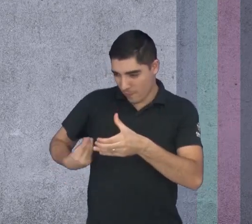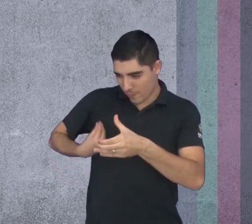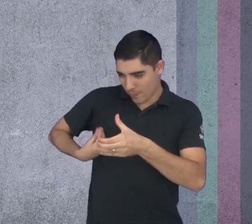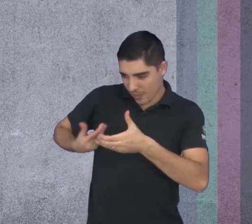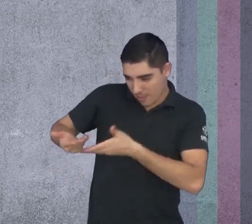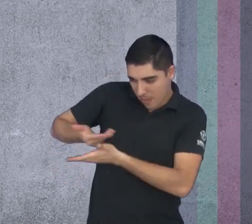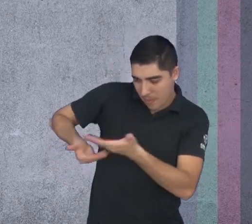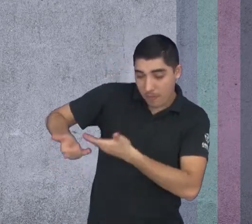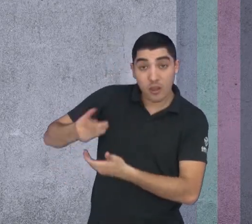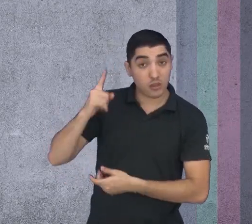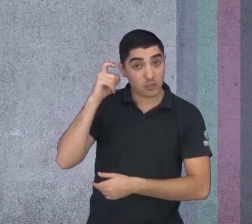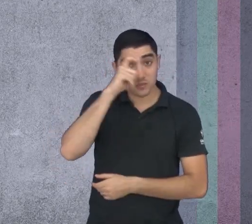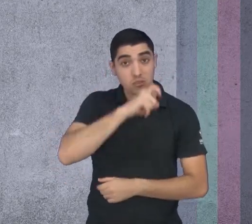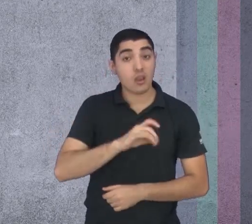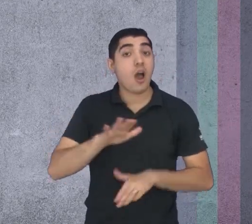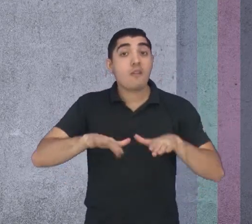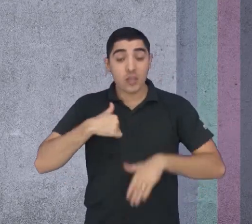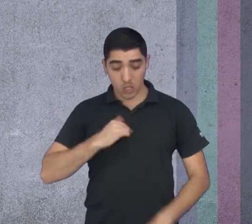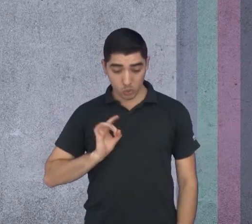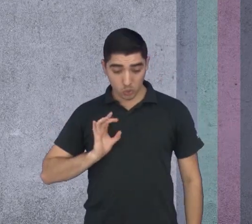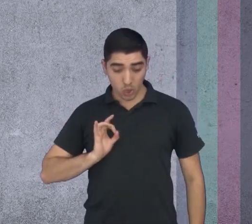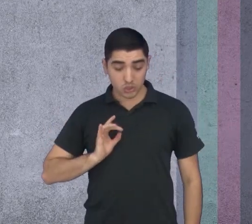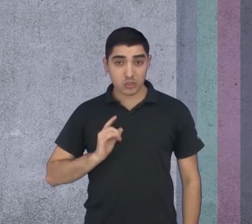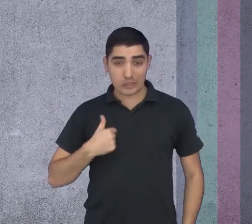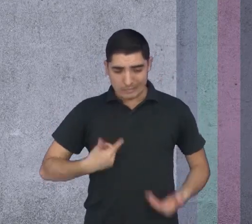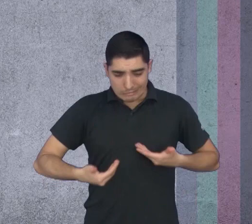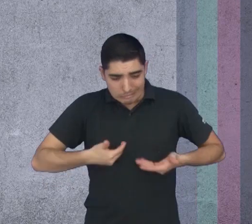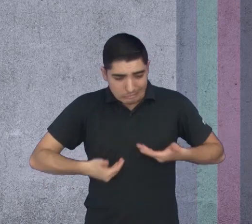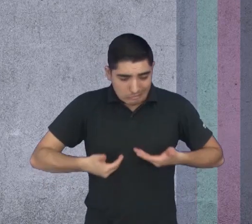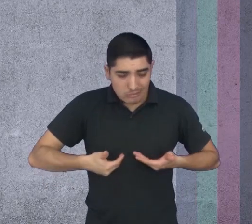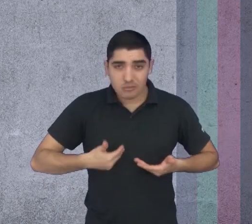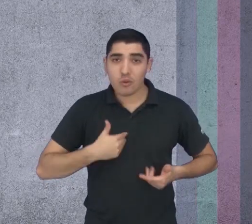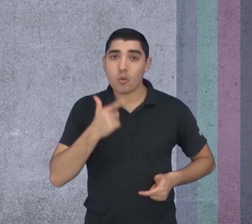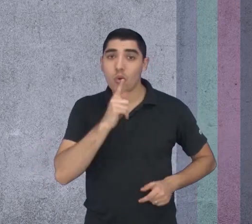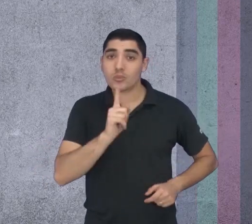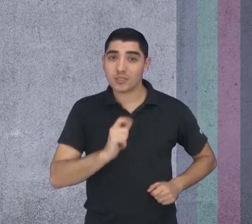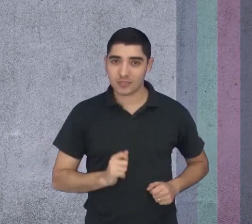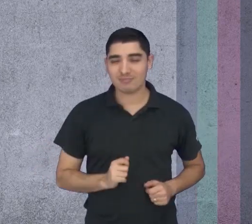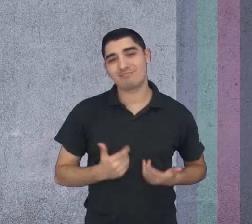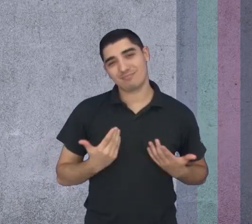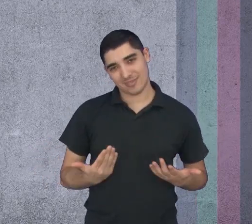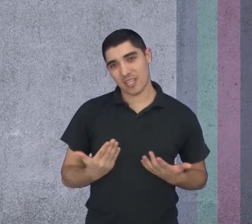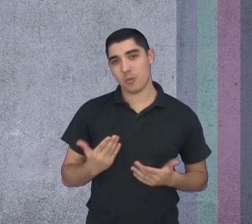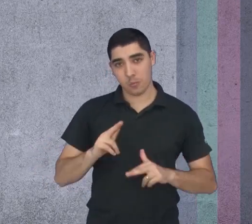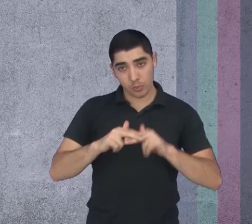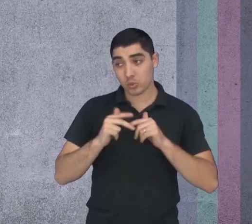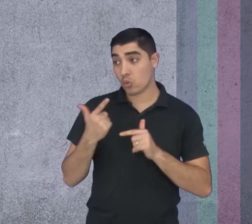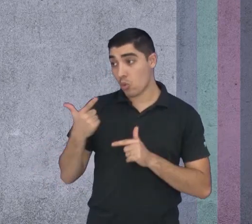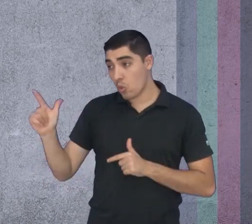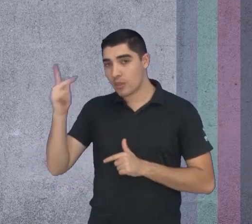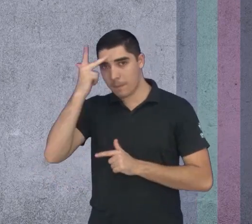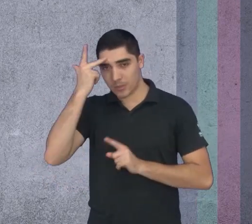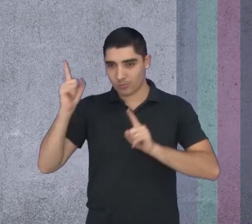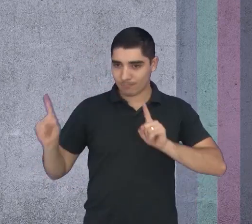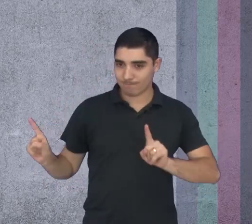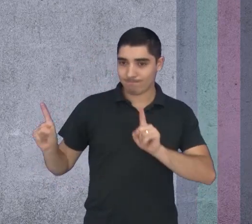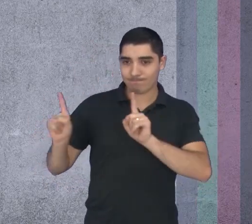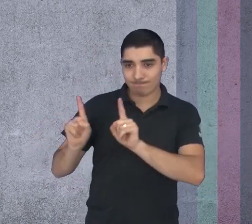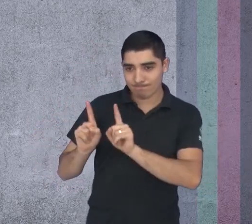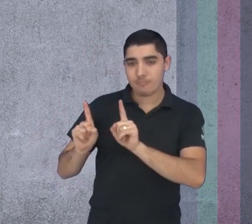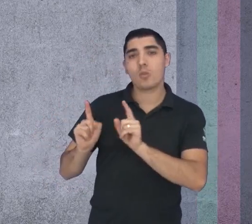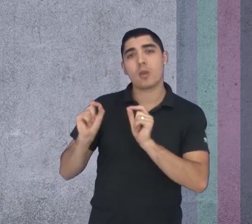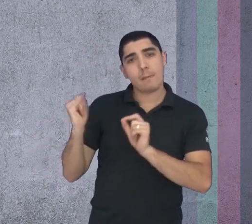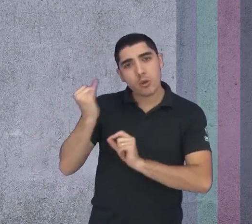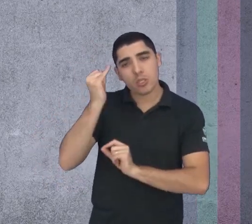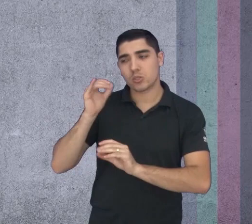conviver com a gente, né? Mas sentir o outro na sua integridade, né? Se